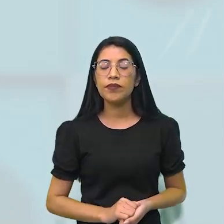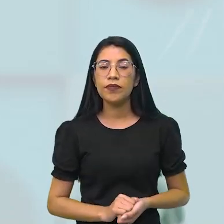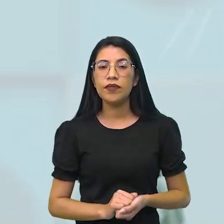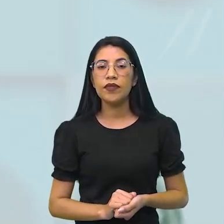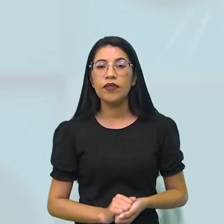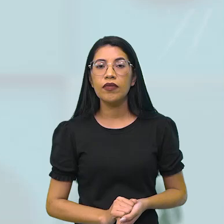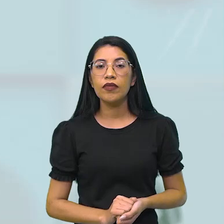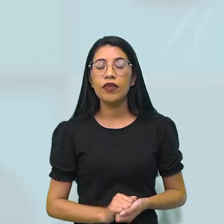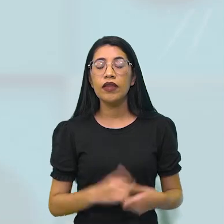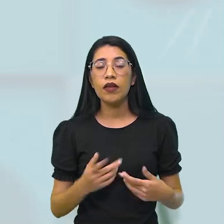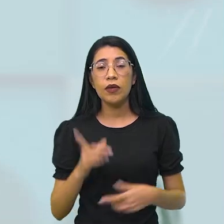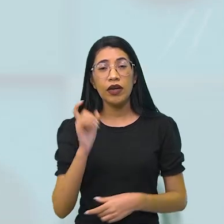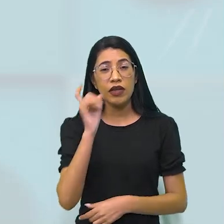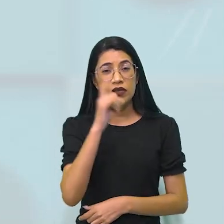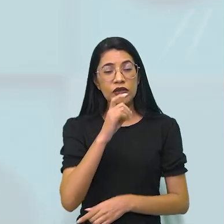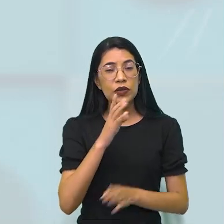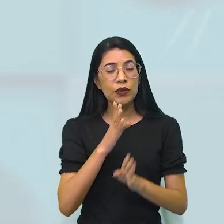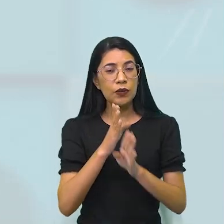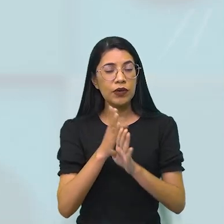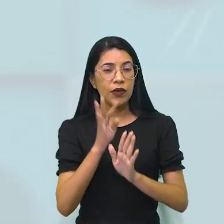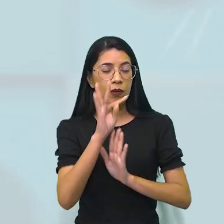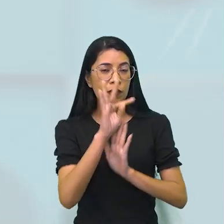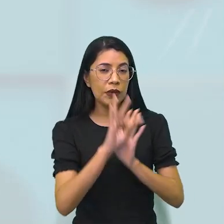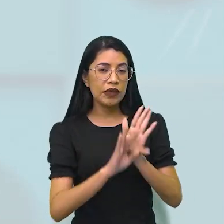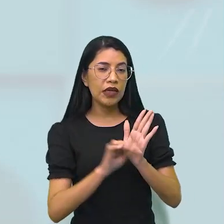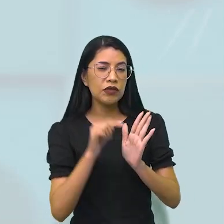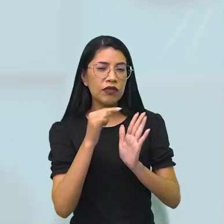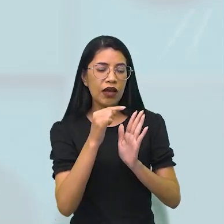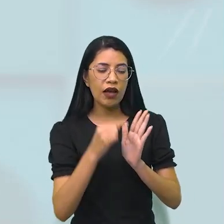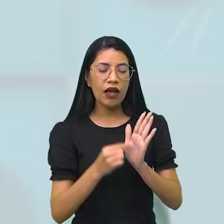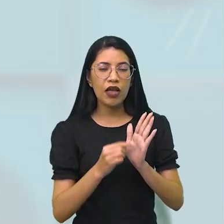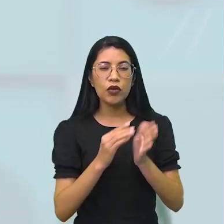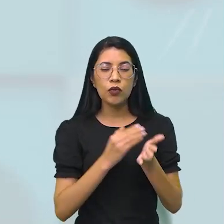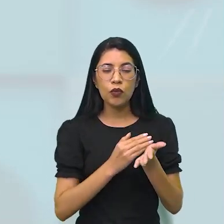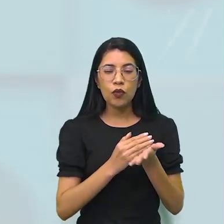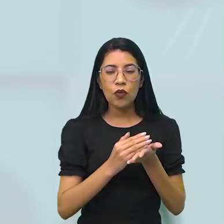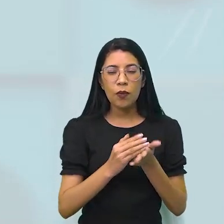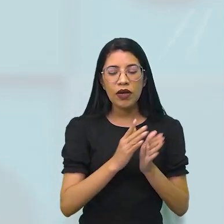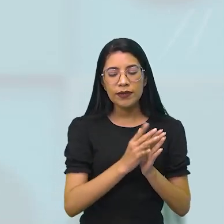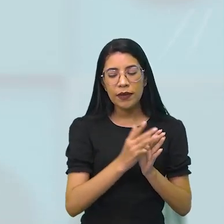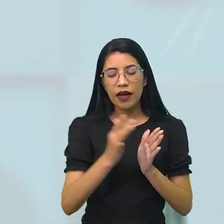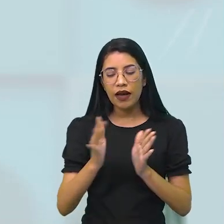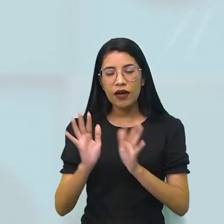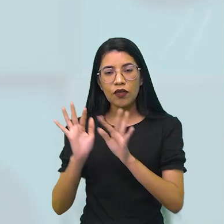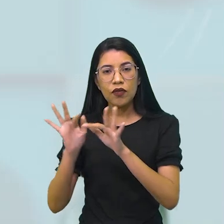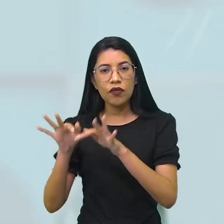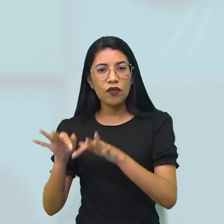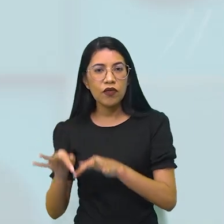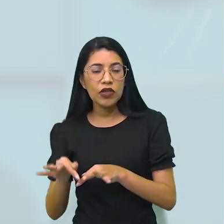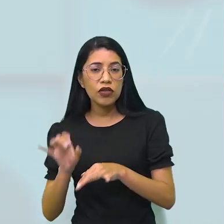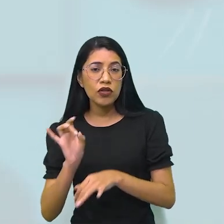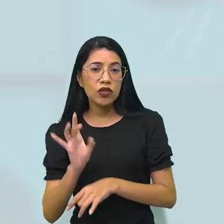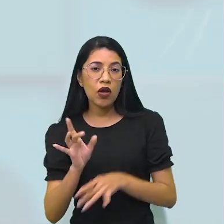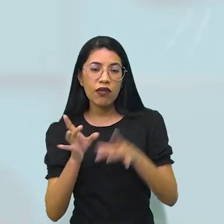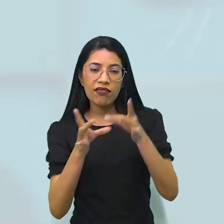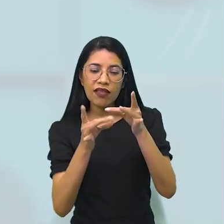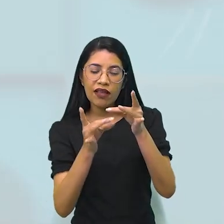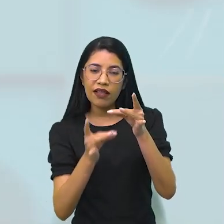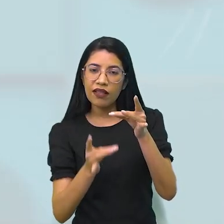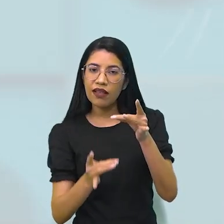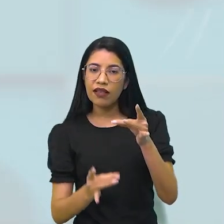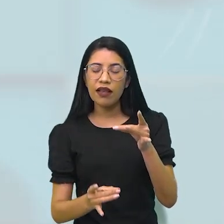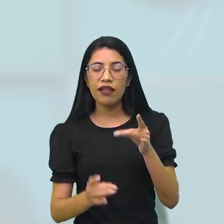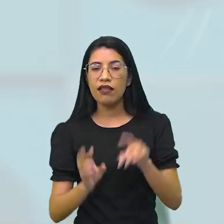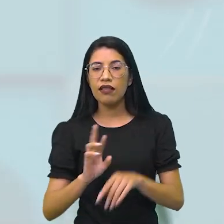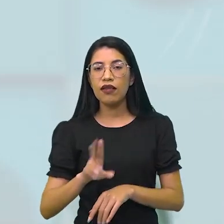muito difícil você pegar um texto onde ele vai estar do começo ao fim, só descrição, né? Sempre a gente